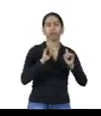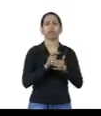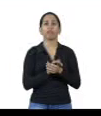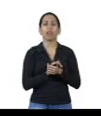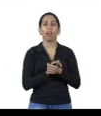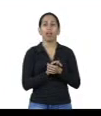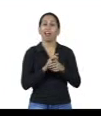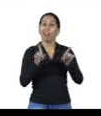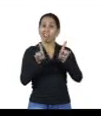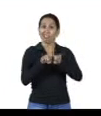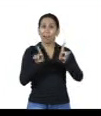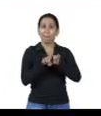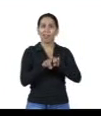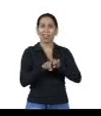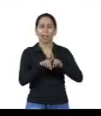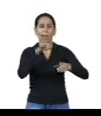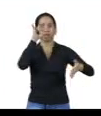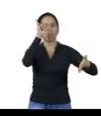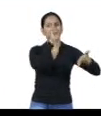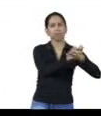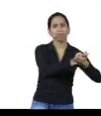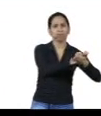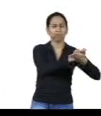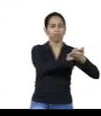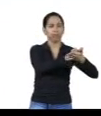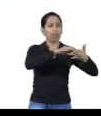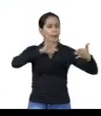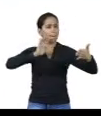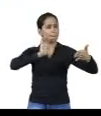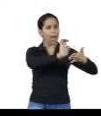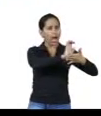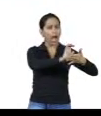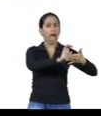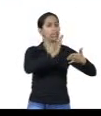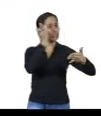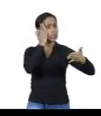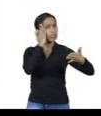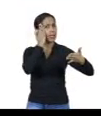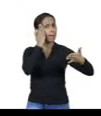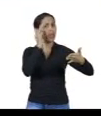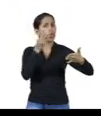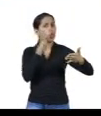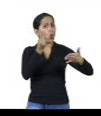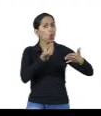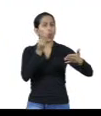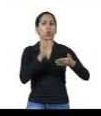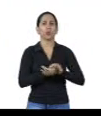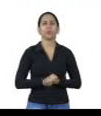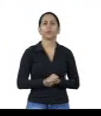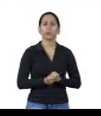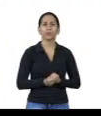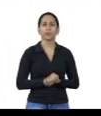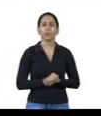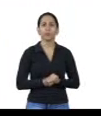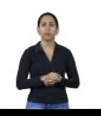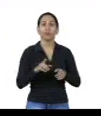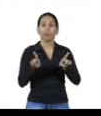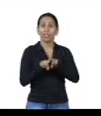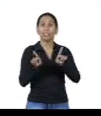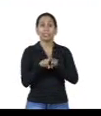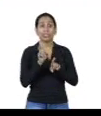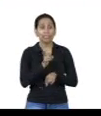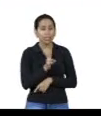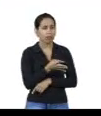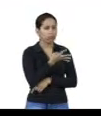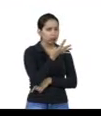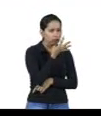de modo que não possam ser neutralizados ou burlados. Ser mantidos em vigilância eletrônica automática, de acordo com a categoria